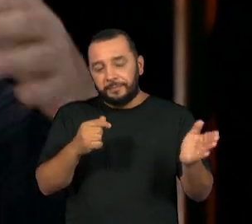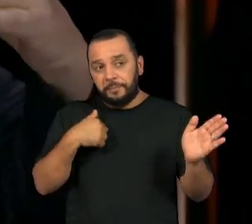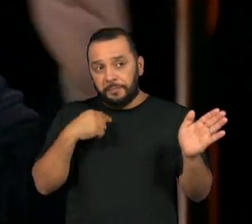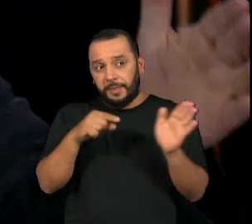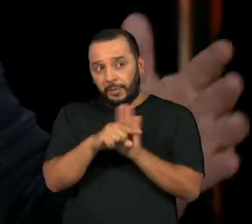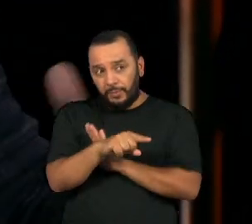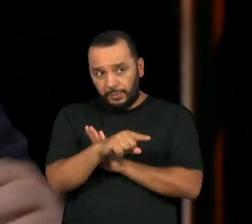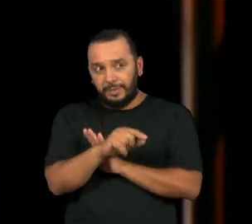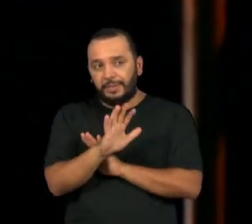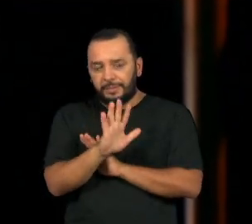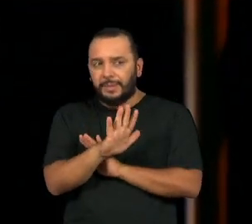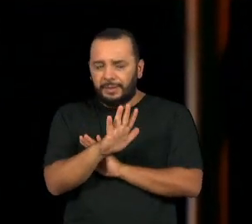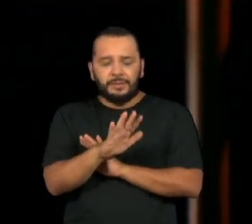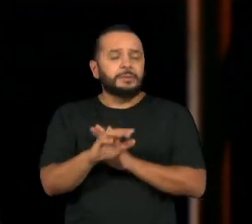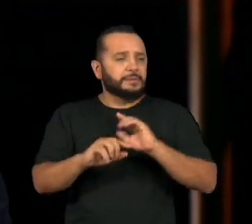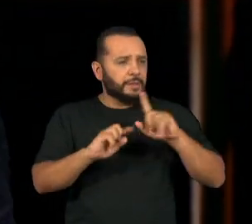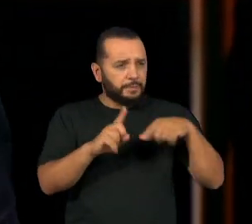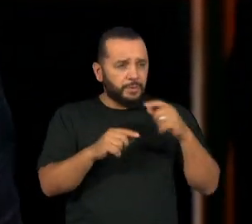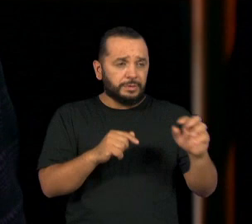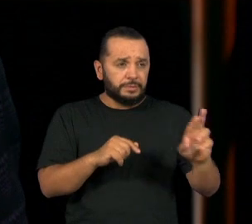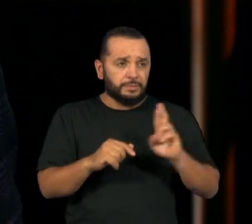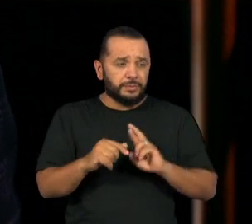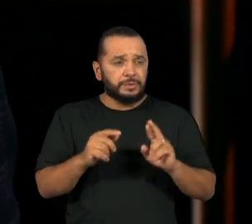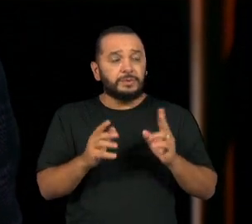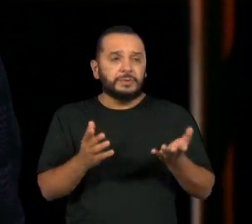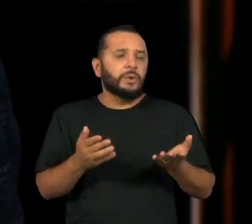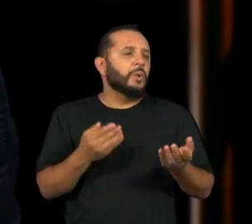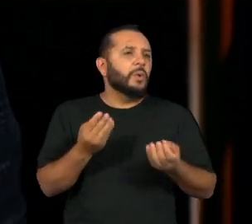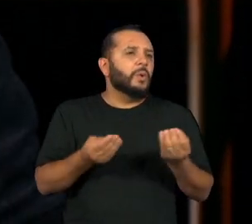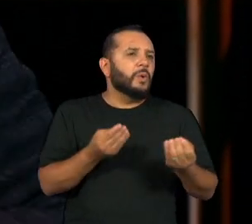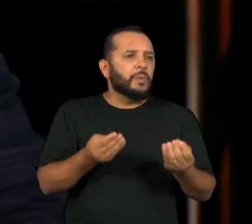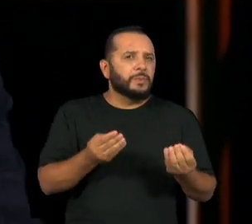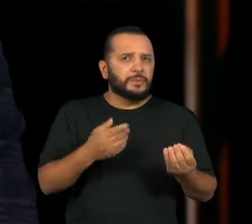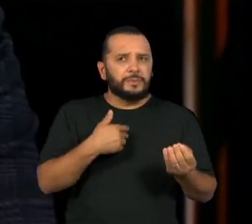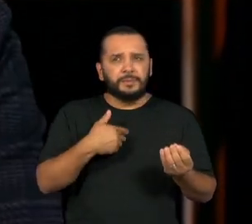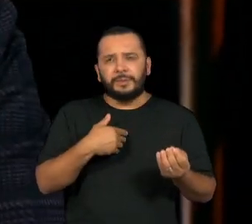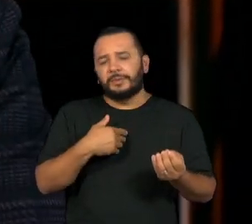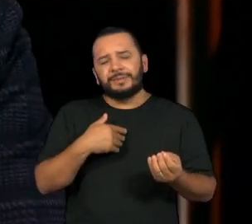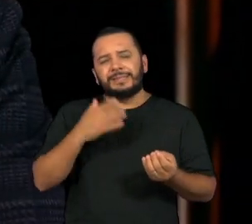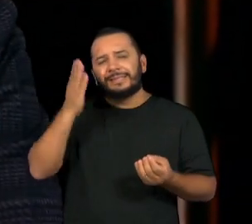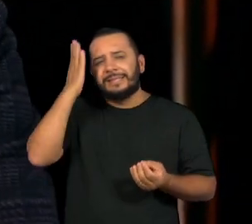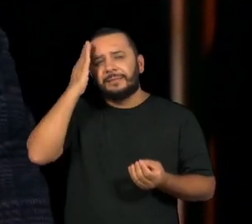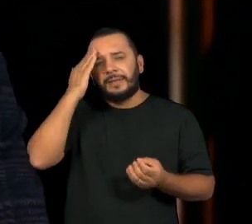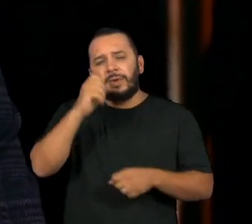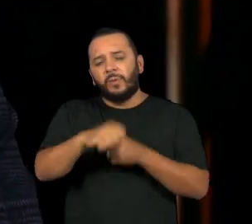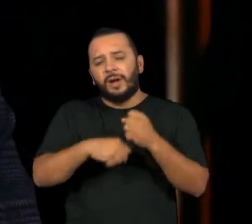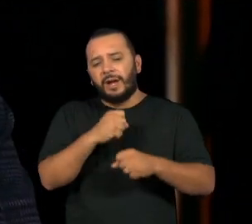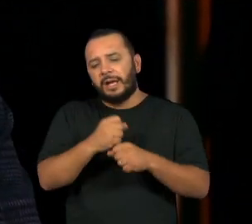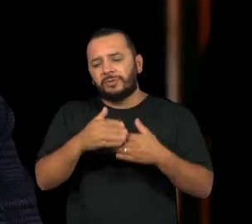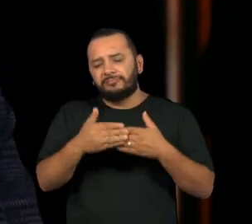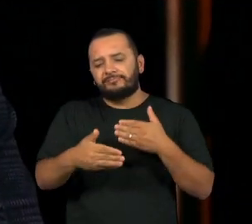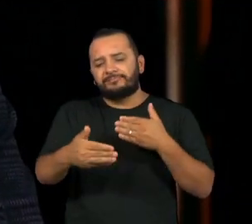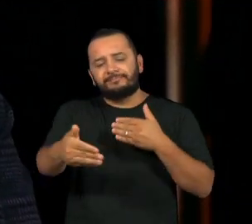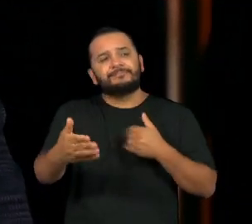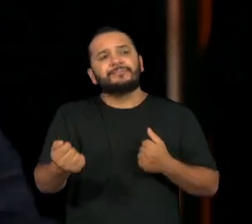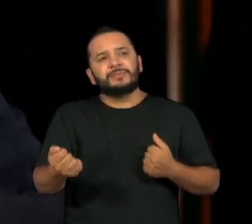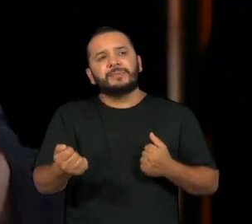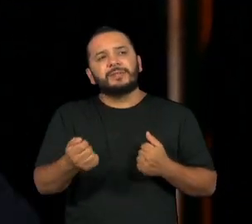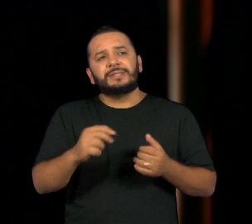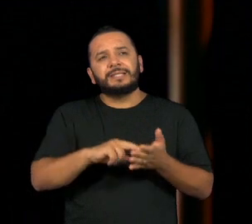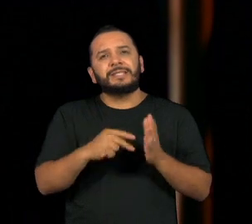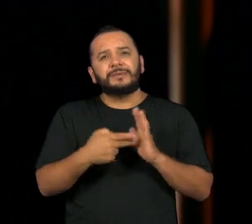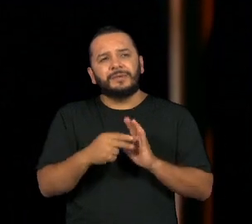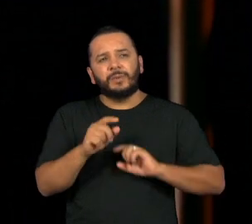do mundo, né, como diz o Ailton Krenak, ou pelo menos, enfim, olhar para o ano que está chegando aí, me diga o